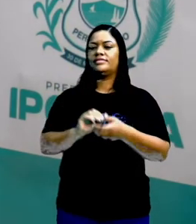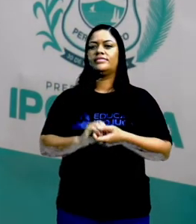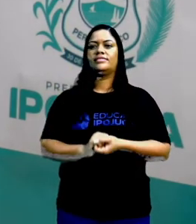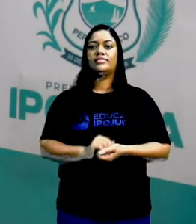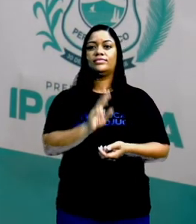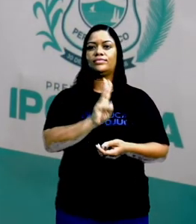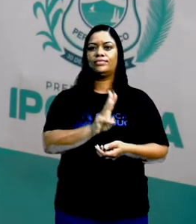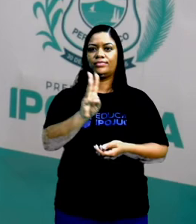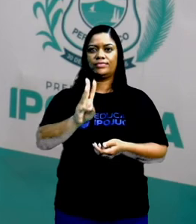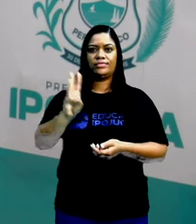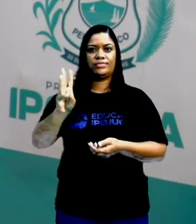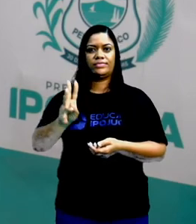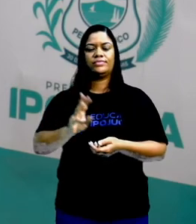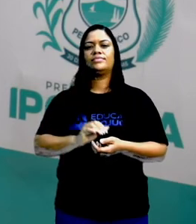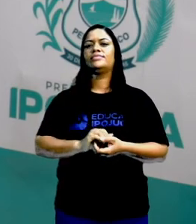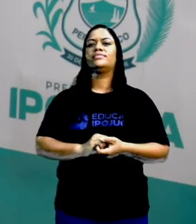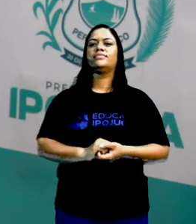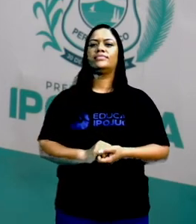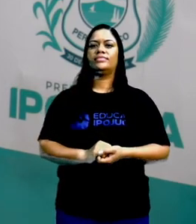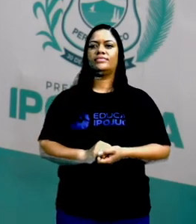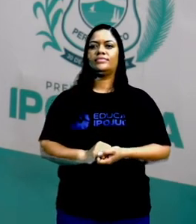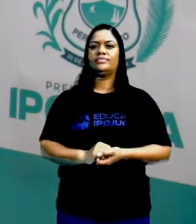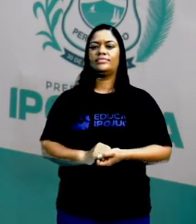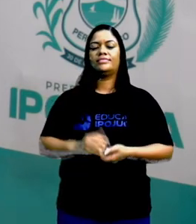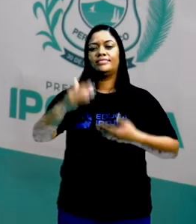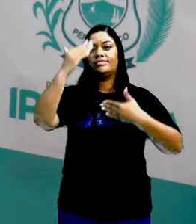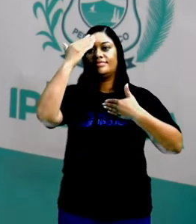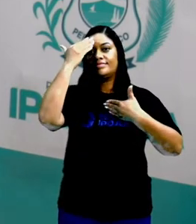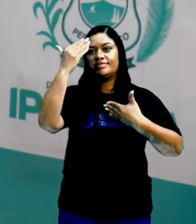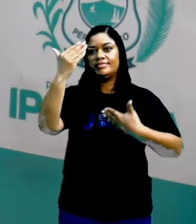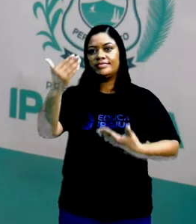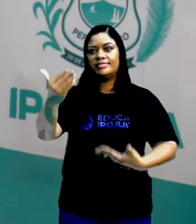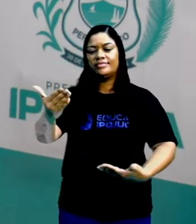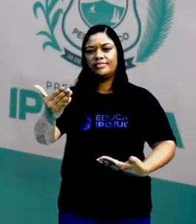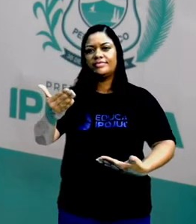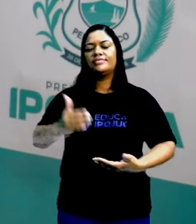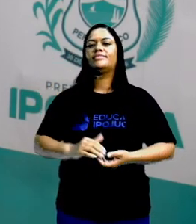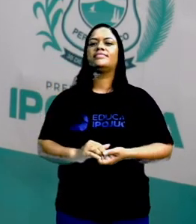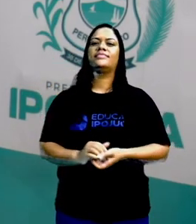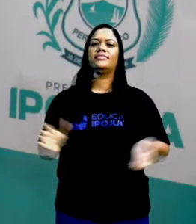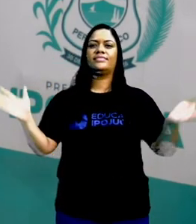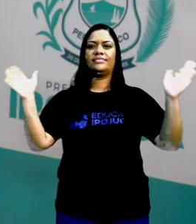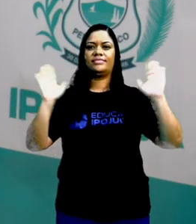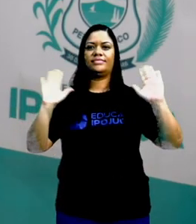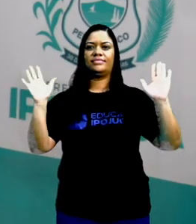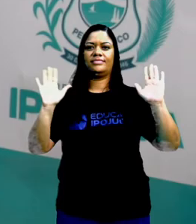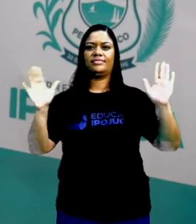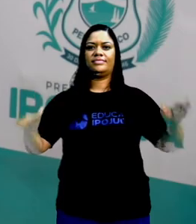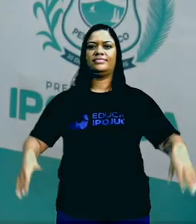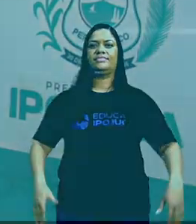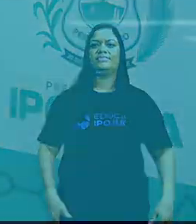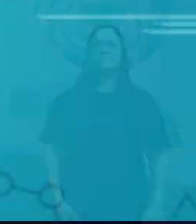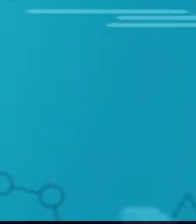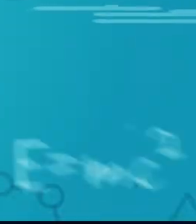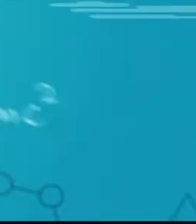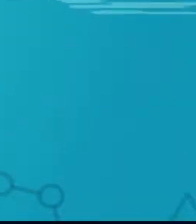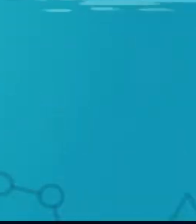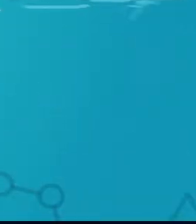nossas referências. Segue aí o nosso muitíssimo obrigada. Fiquem bem. Tchau. Até a próxima.